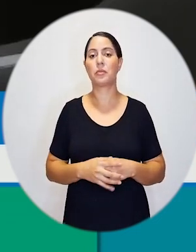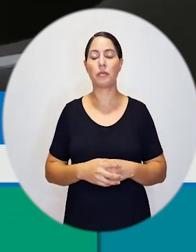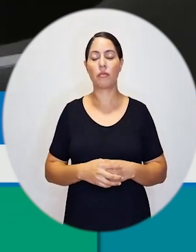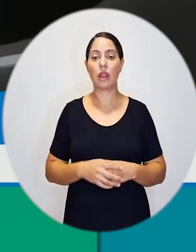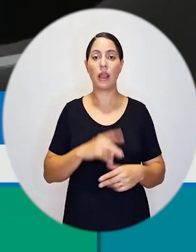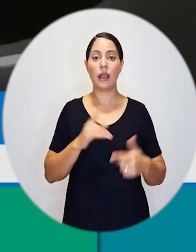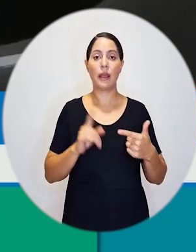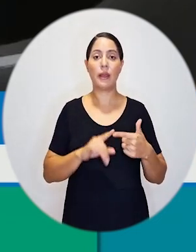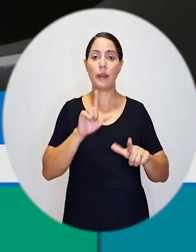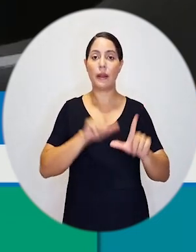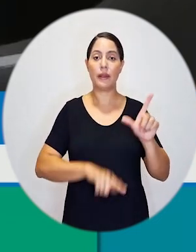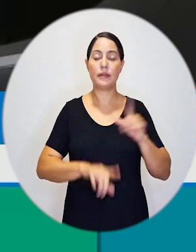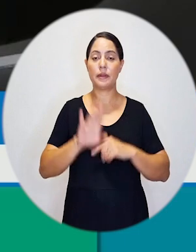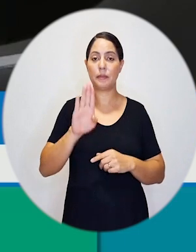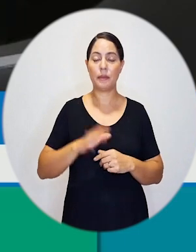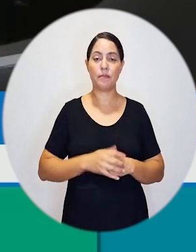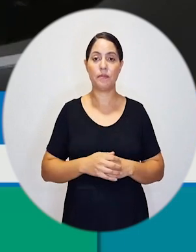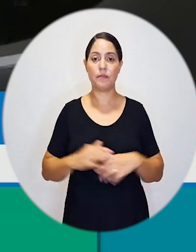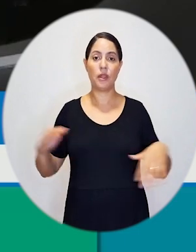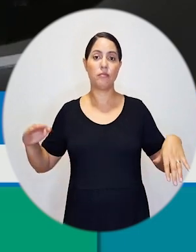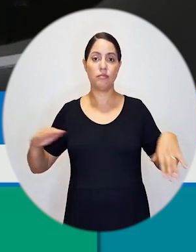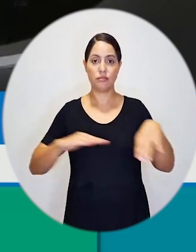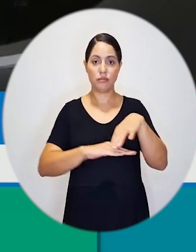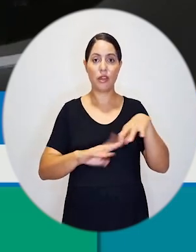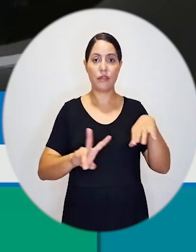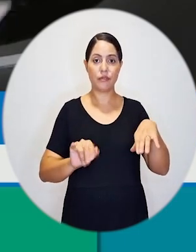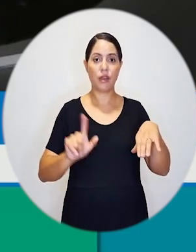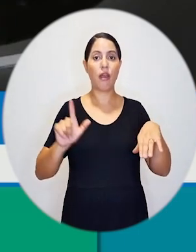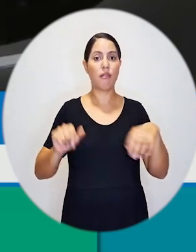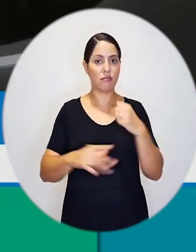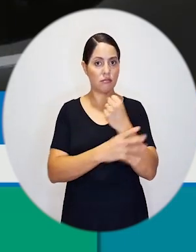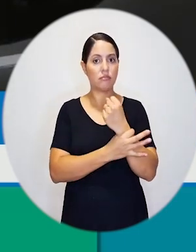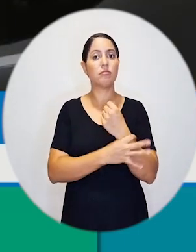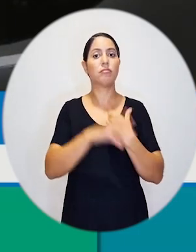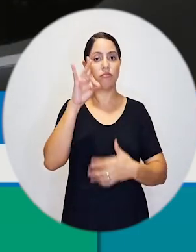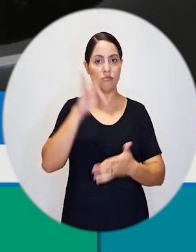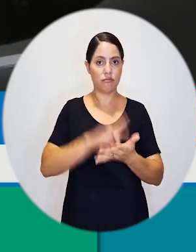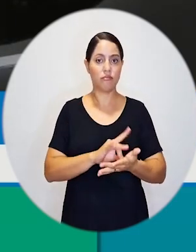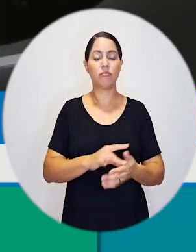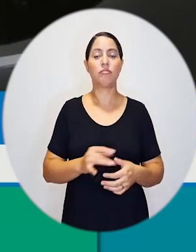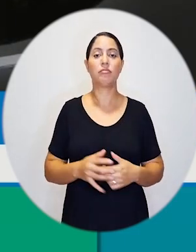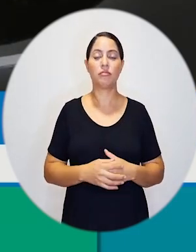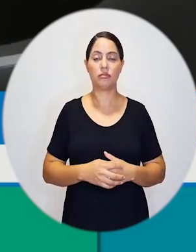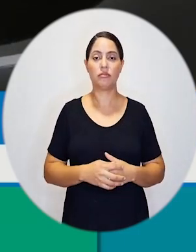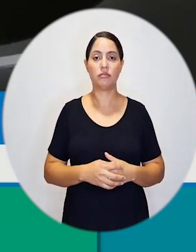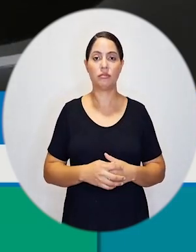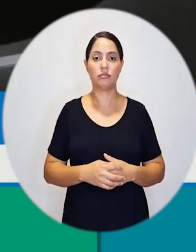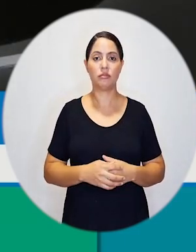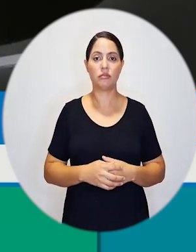raio-x. B. Reserva de vaga em garagens dos fóruns dos tribunais.